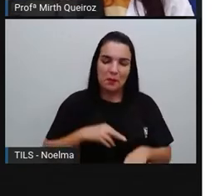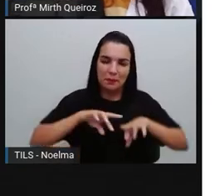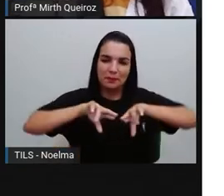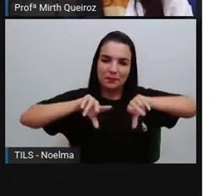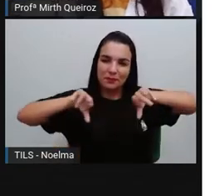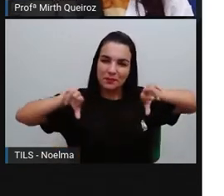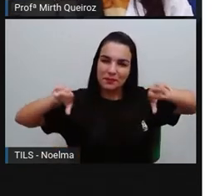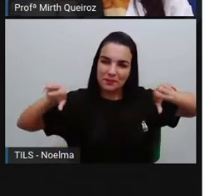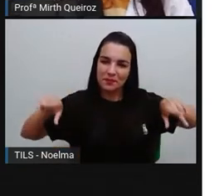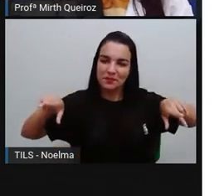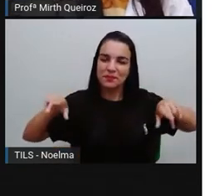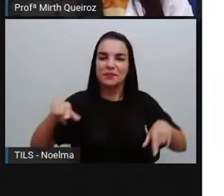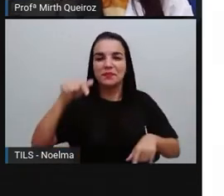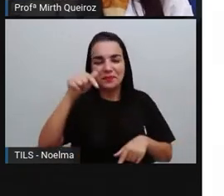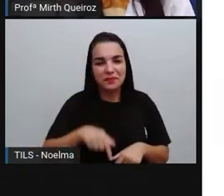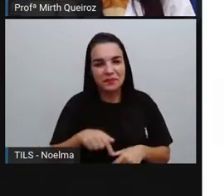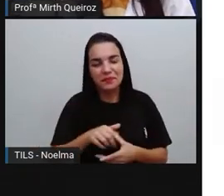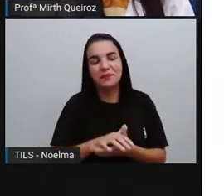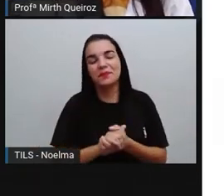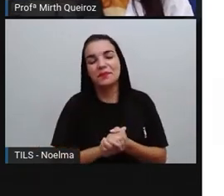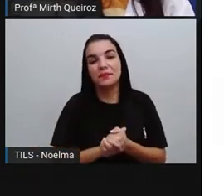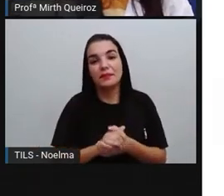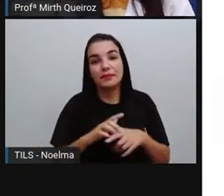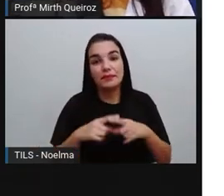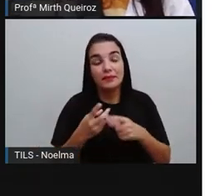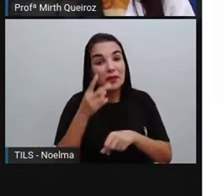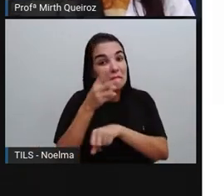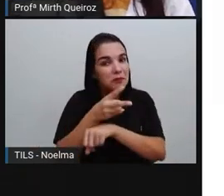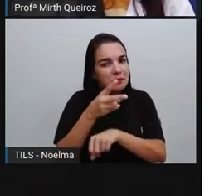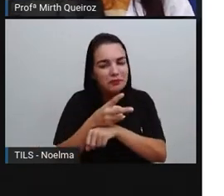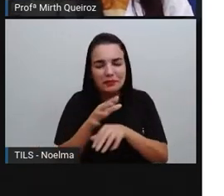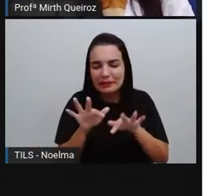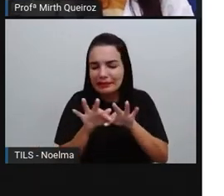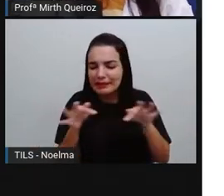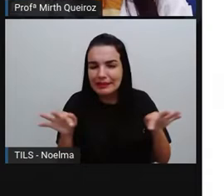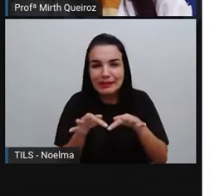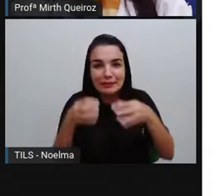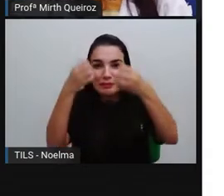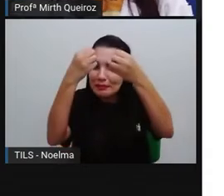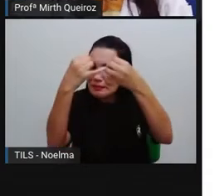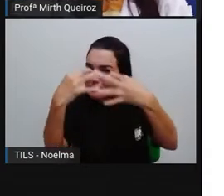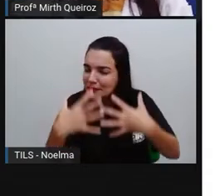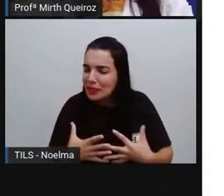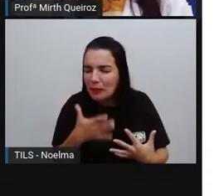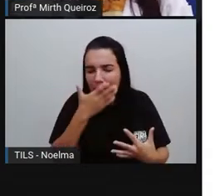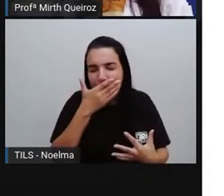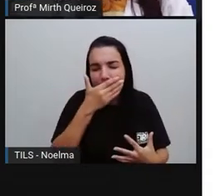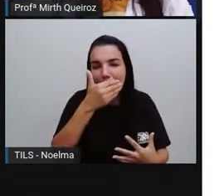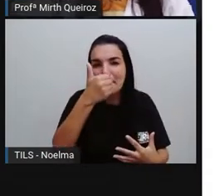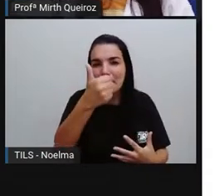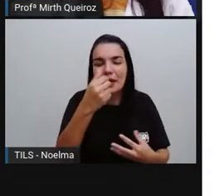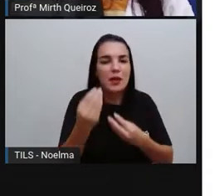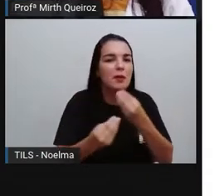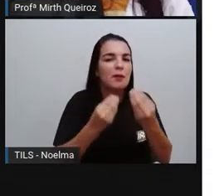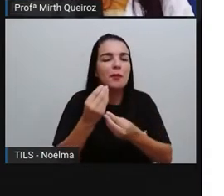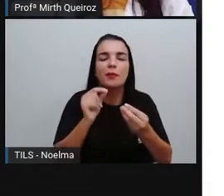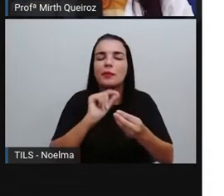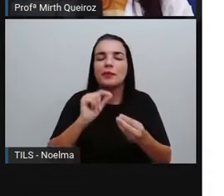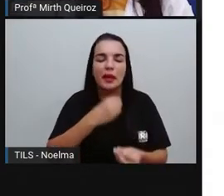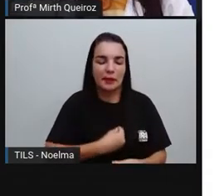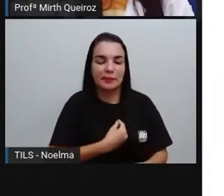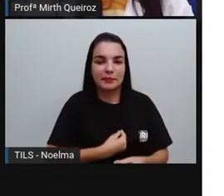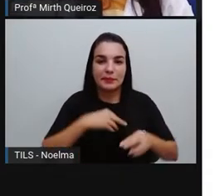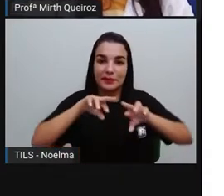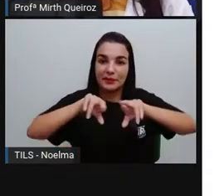essa diversidade de vida. E você, esse vídeo, ele exemplificou muito bem aí o que seria a